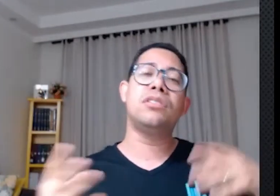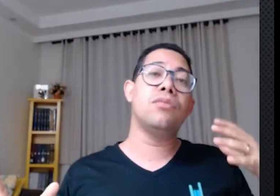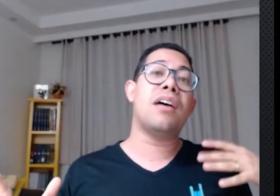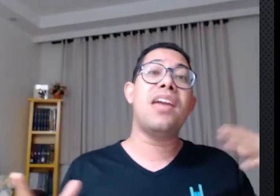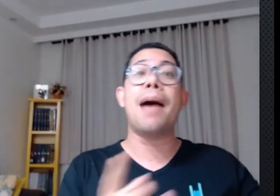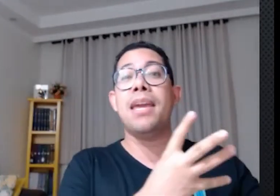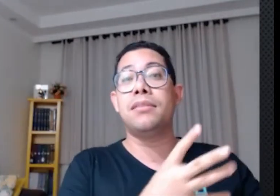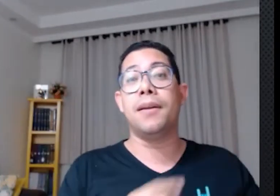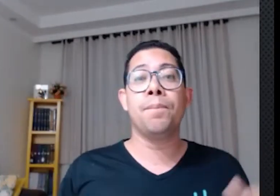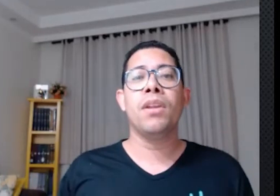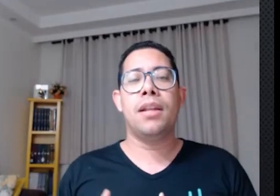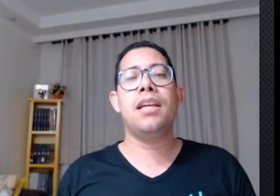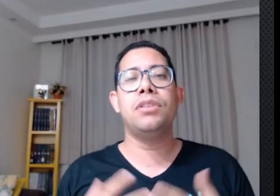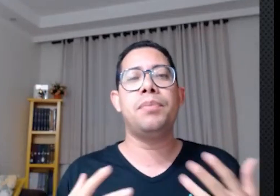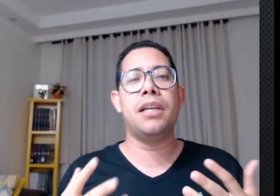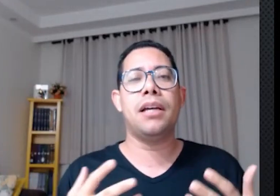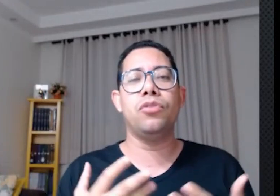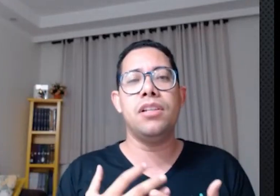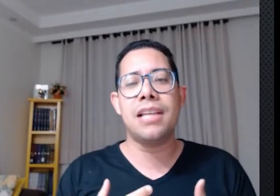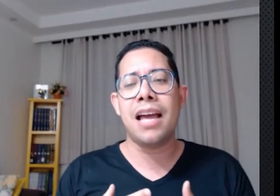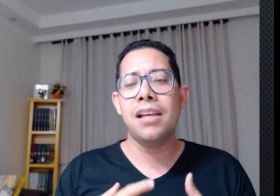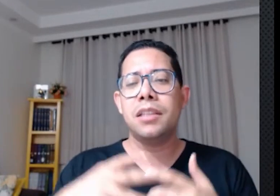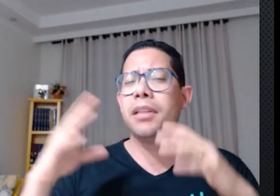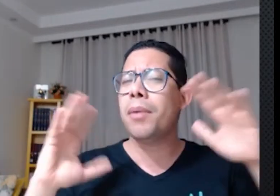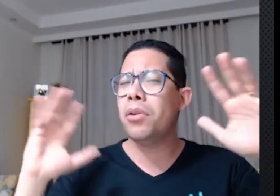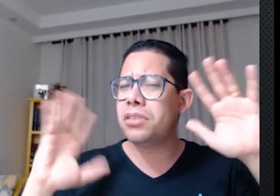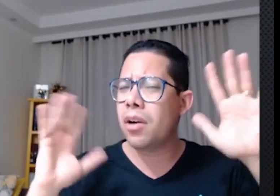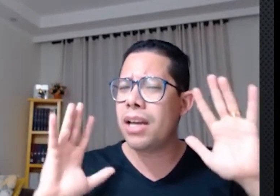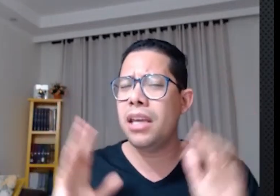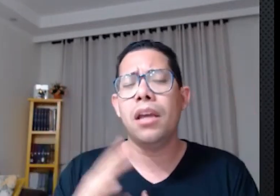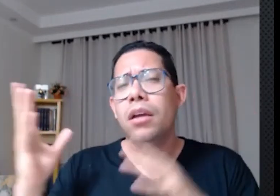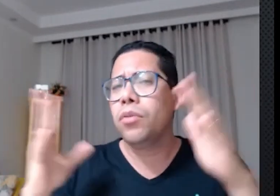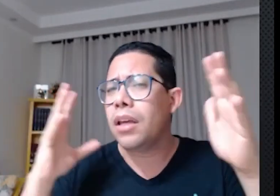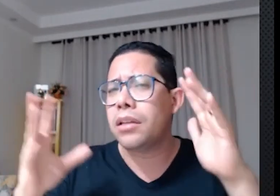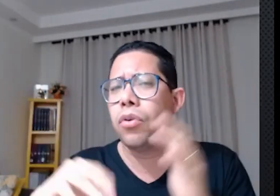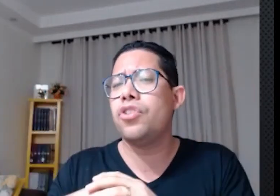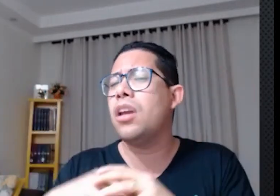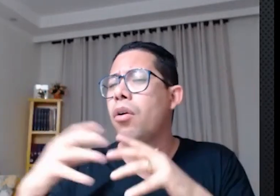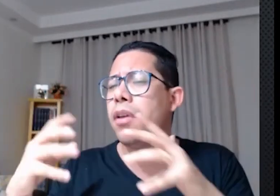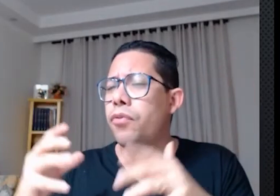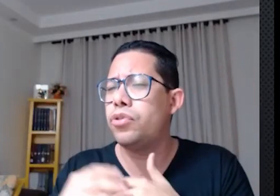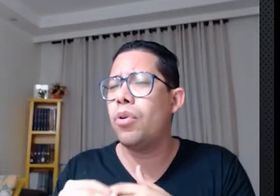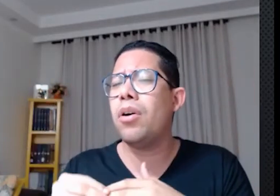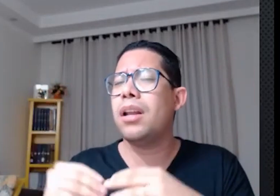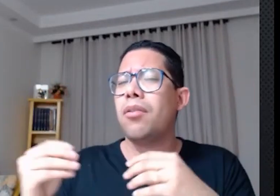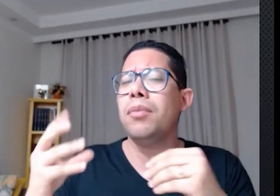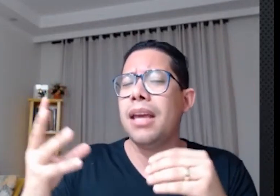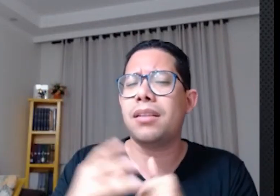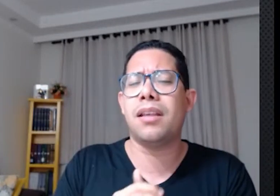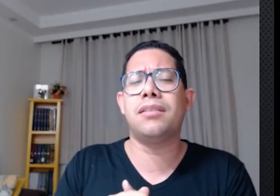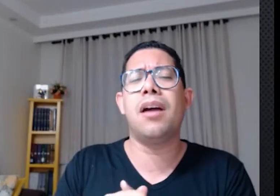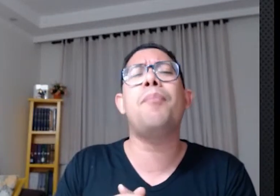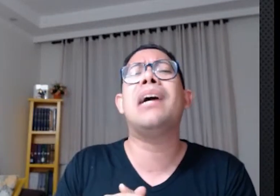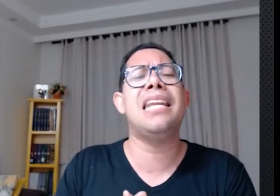a noção da ferramenta, né, que você precisa utilizar, você precisa ter uma noção aí do que é teologia, como que funciona, como